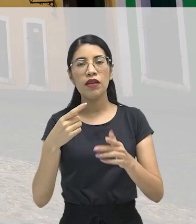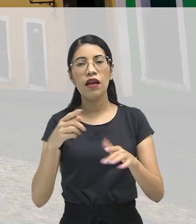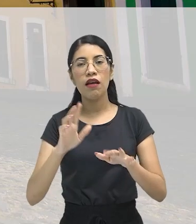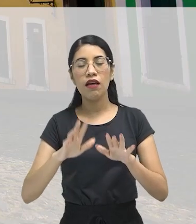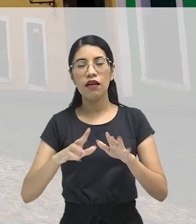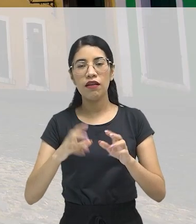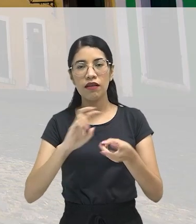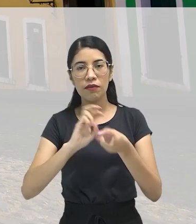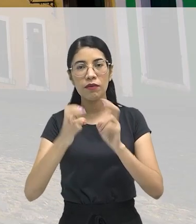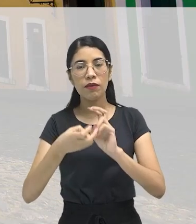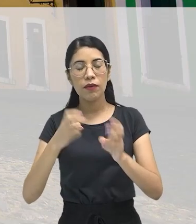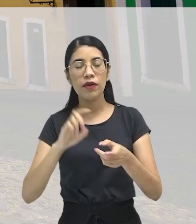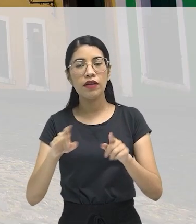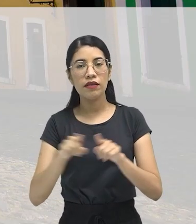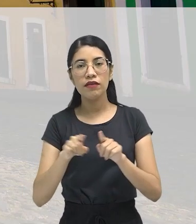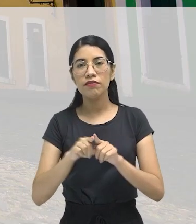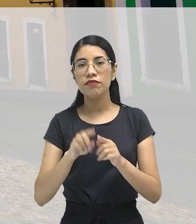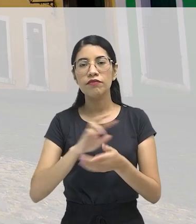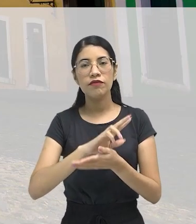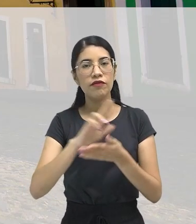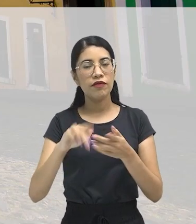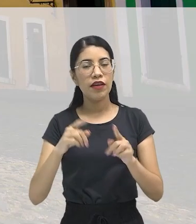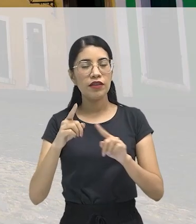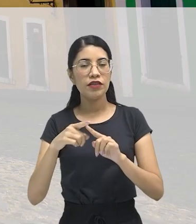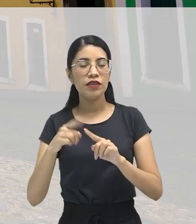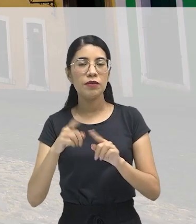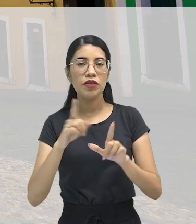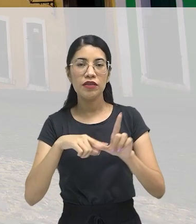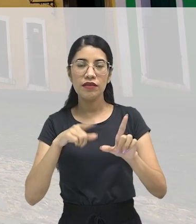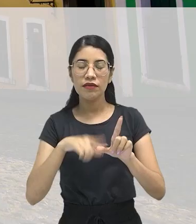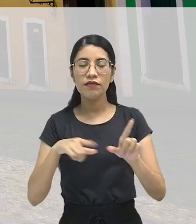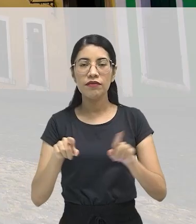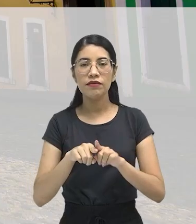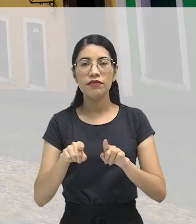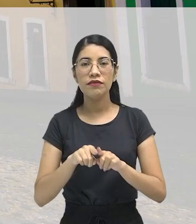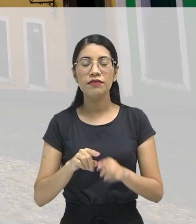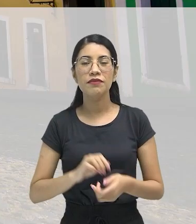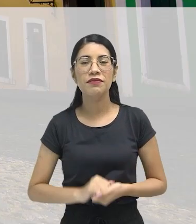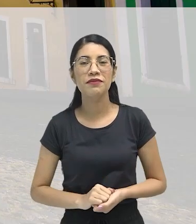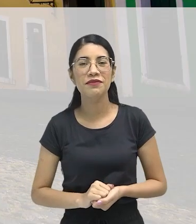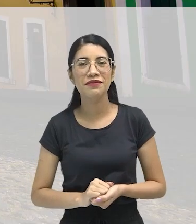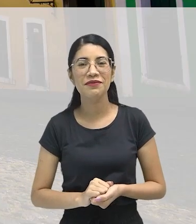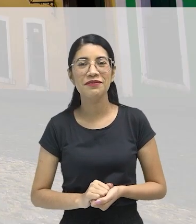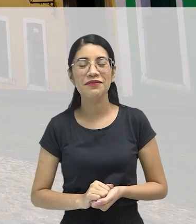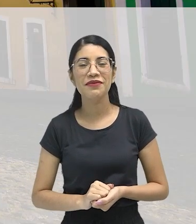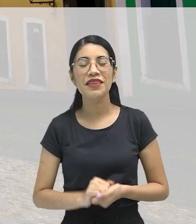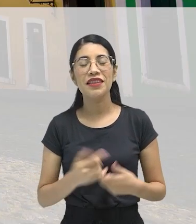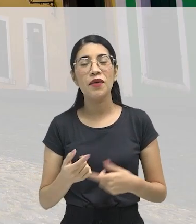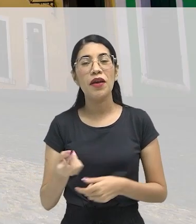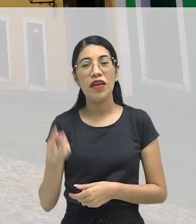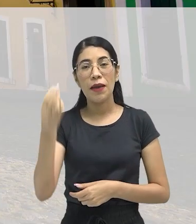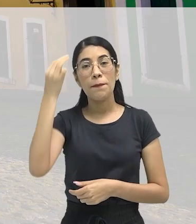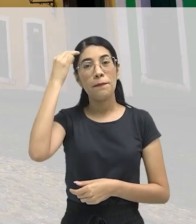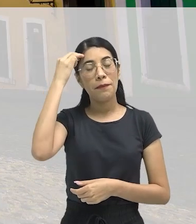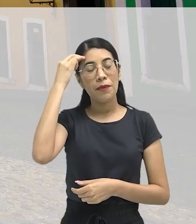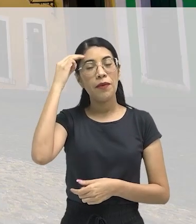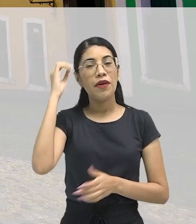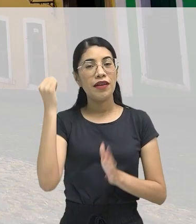tem? E tem outra que é Zum, zum, zum, capoeira mata um. Essas músicas ficaram,